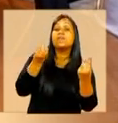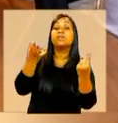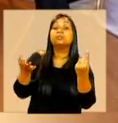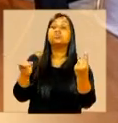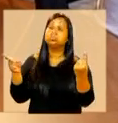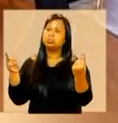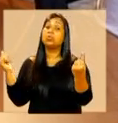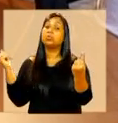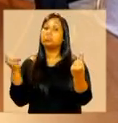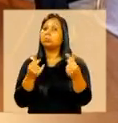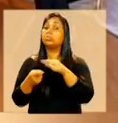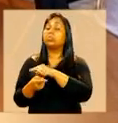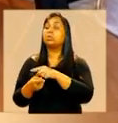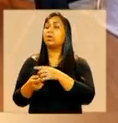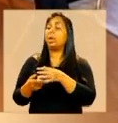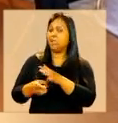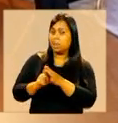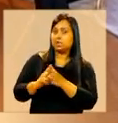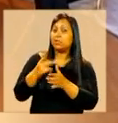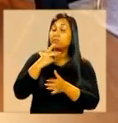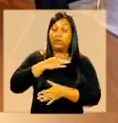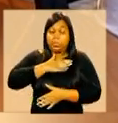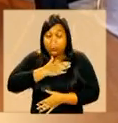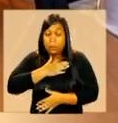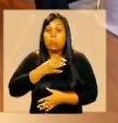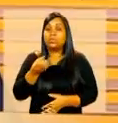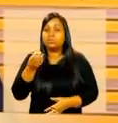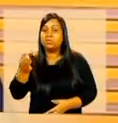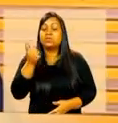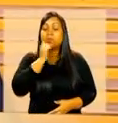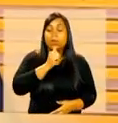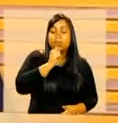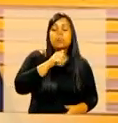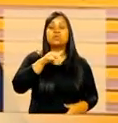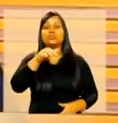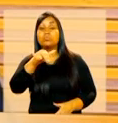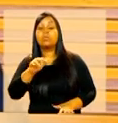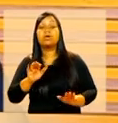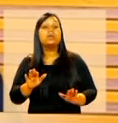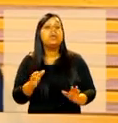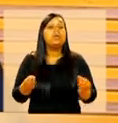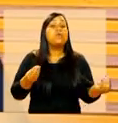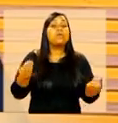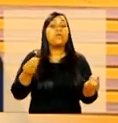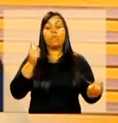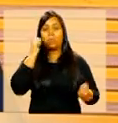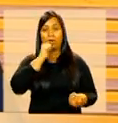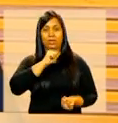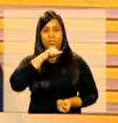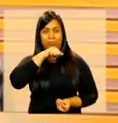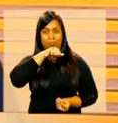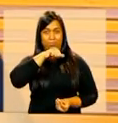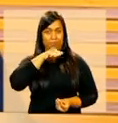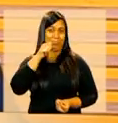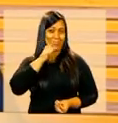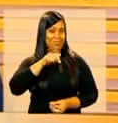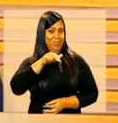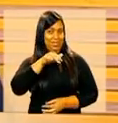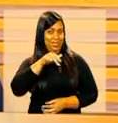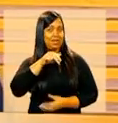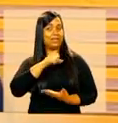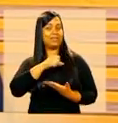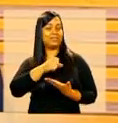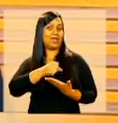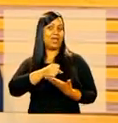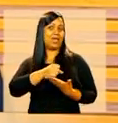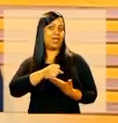Essa deixa, você falou no bloco anterior, você gosta muito de viajar com a sua mãe, com a sua irmã. Uhum. Como é que as meninas, as mulheres estão sendo